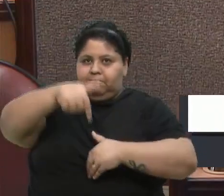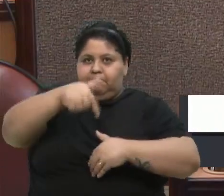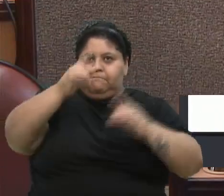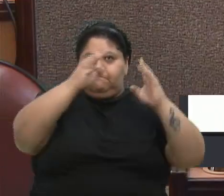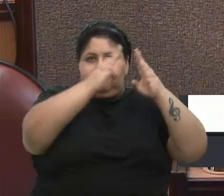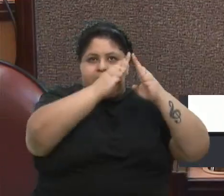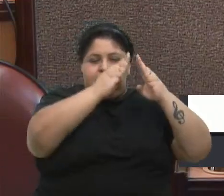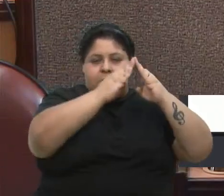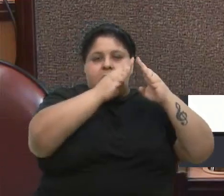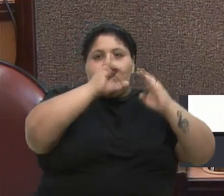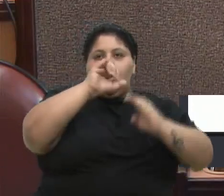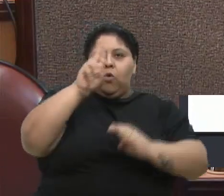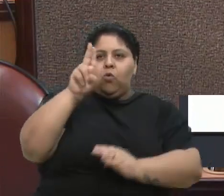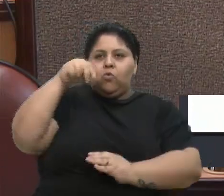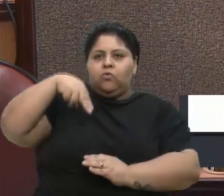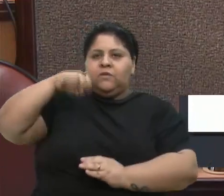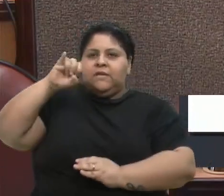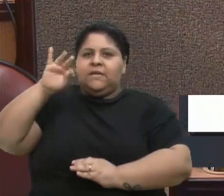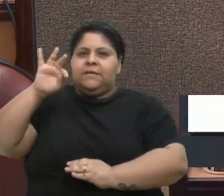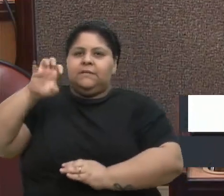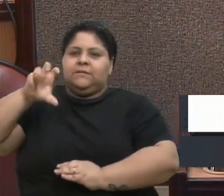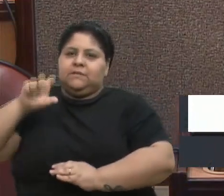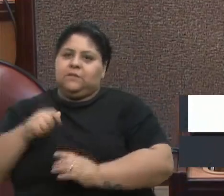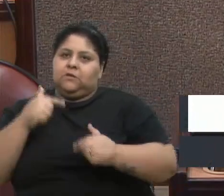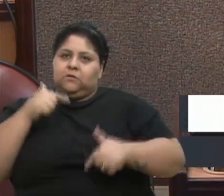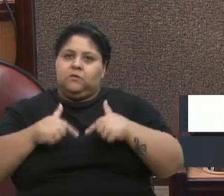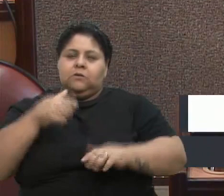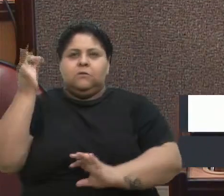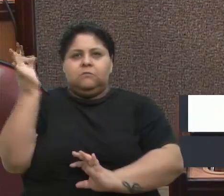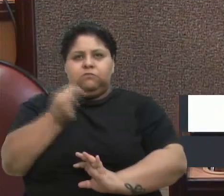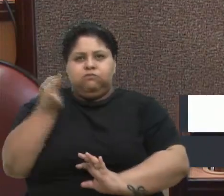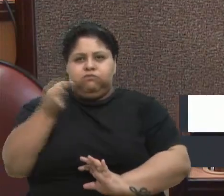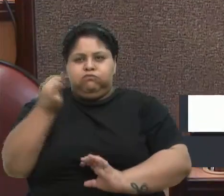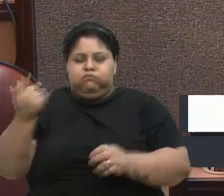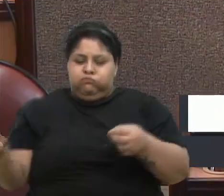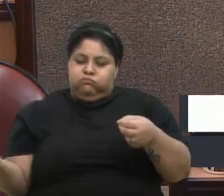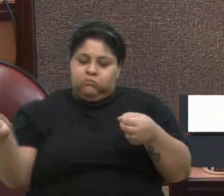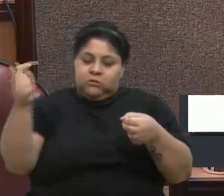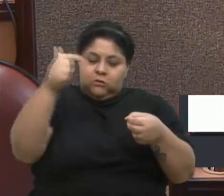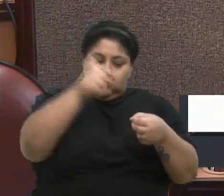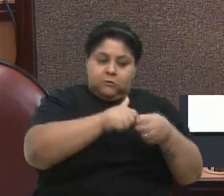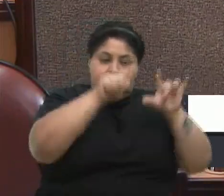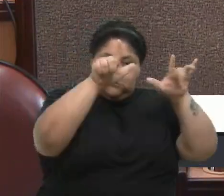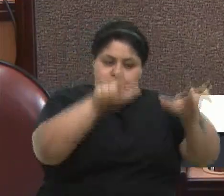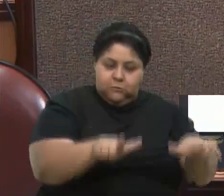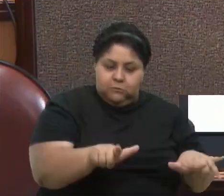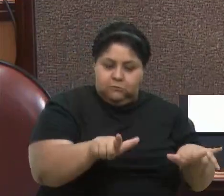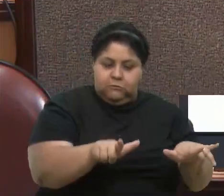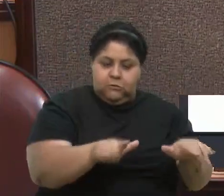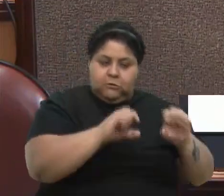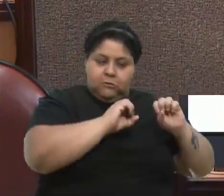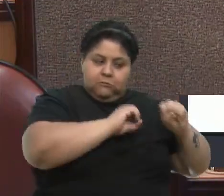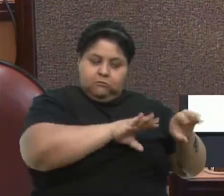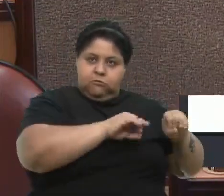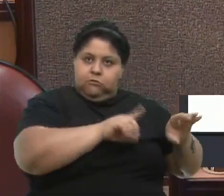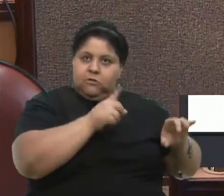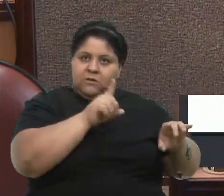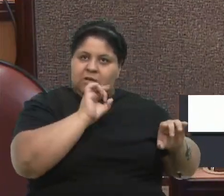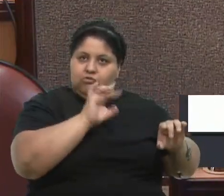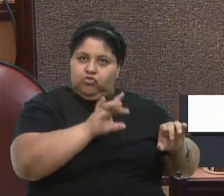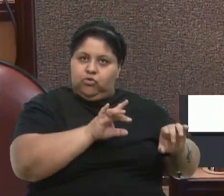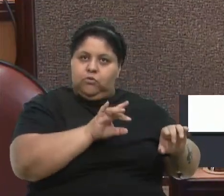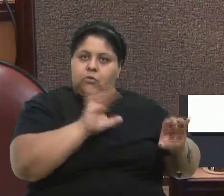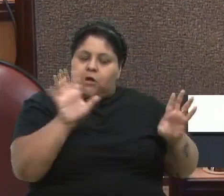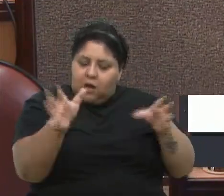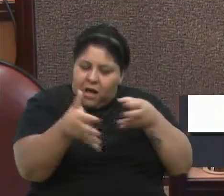faz um trabalho sensacional há muitos anos, muito voltado para a área da educação, mas não apenas isso,